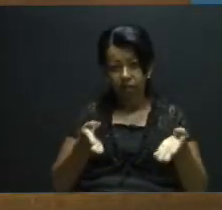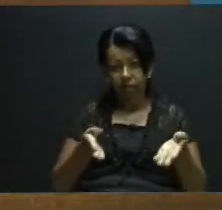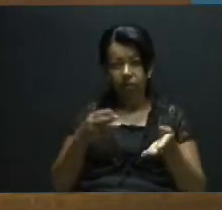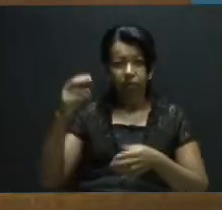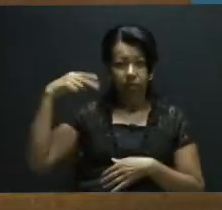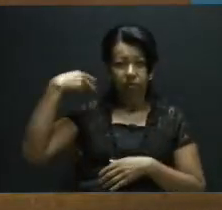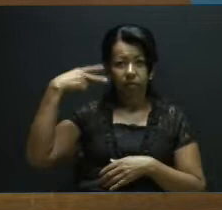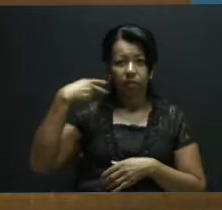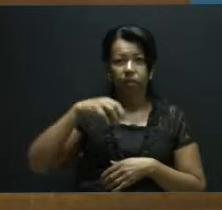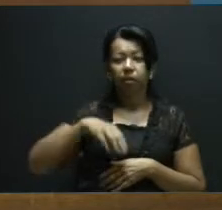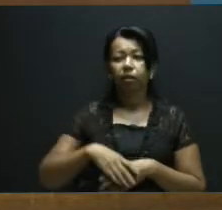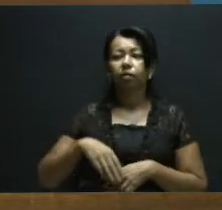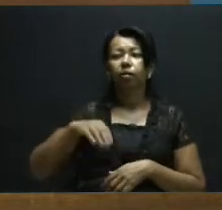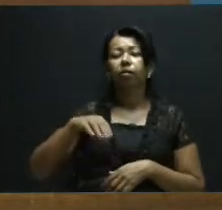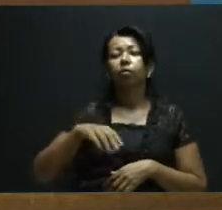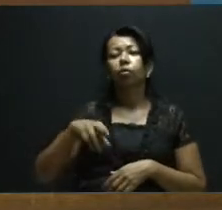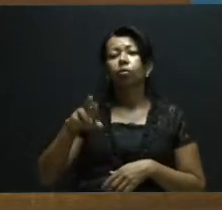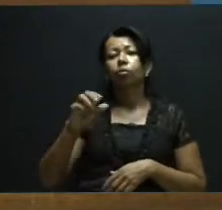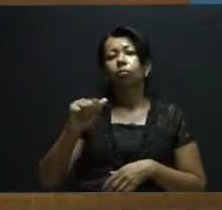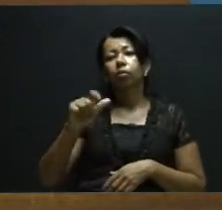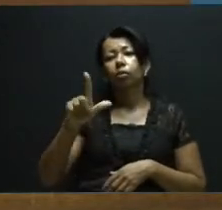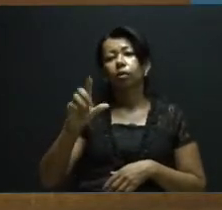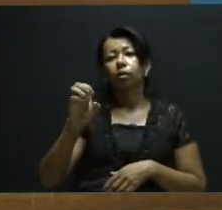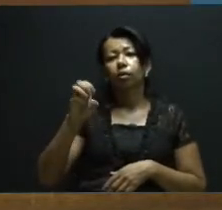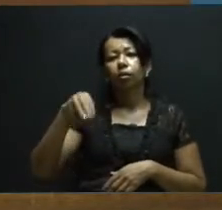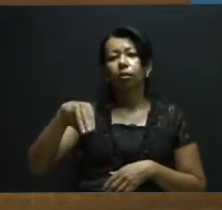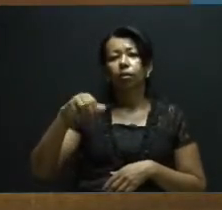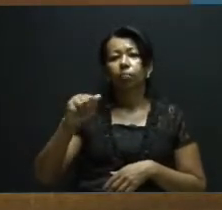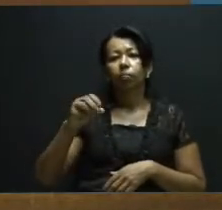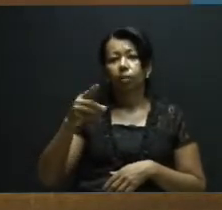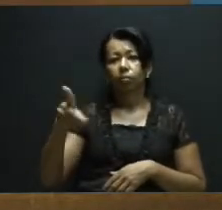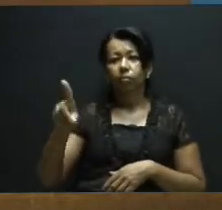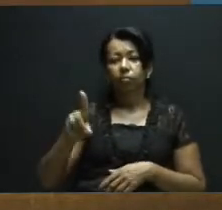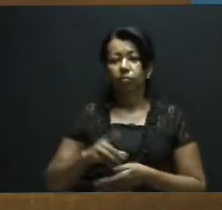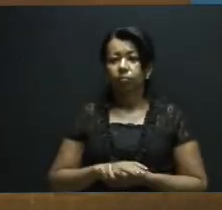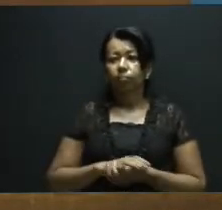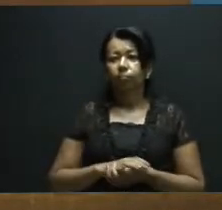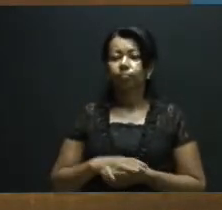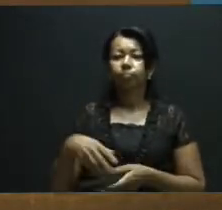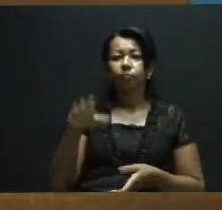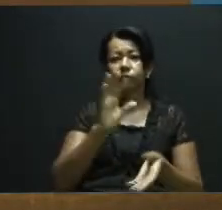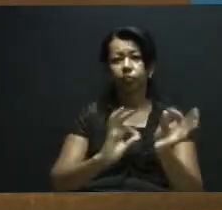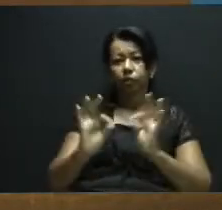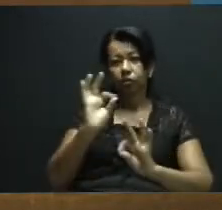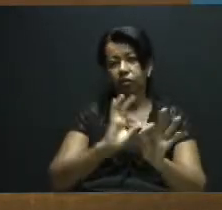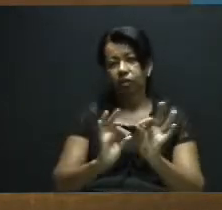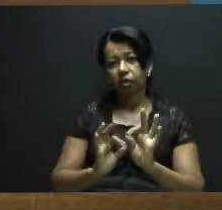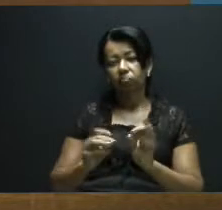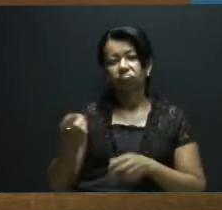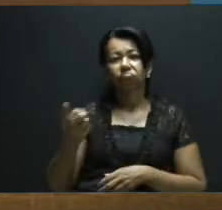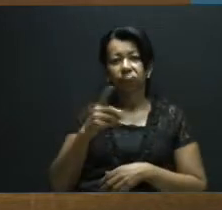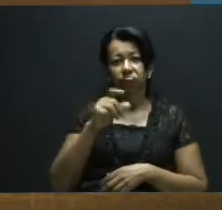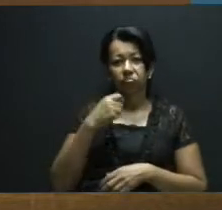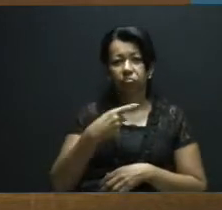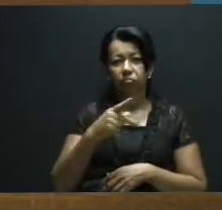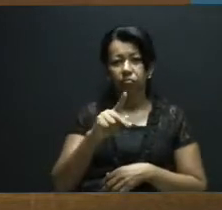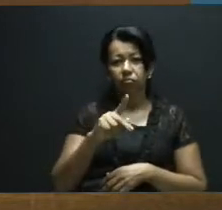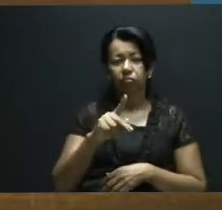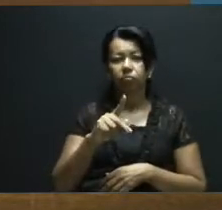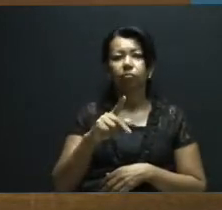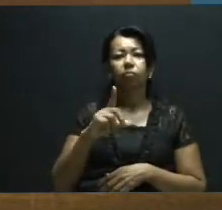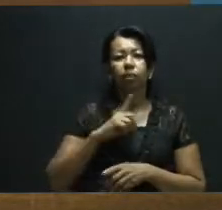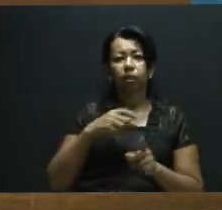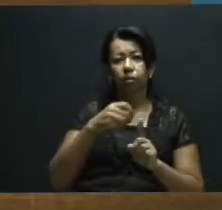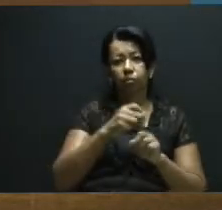josé roberto azzoline o alemão e esse projeto ele vai instituir é o mês